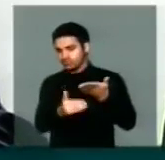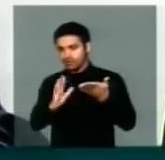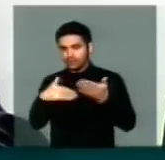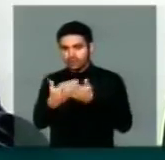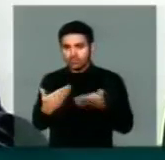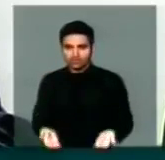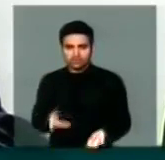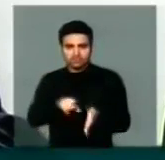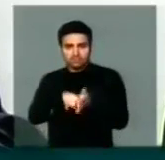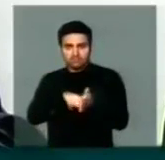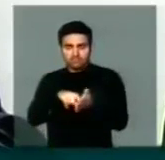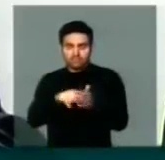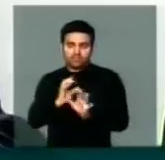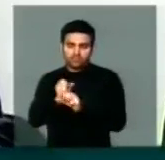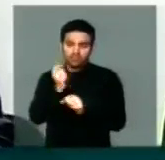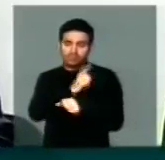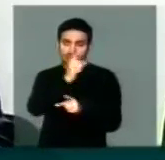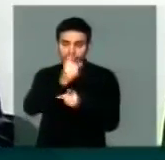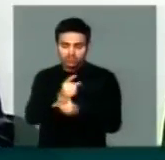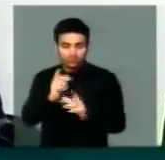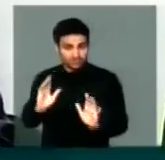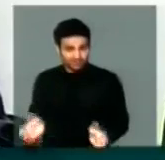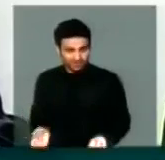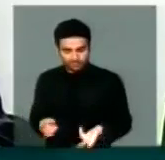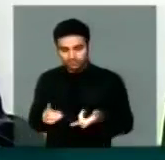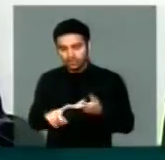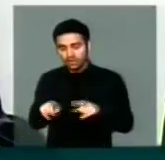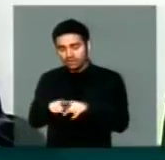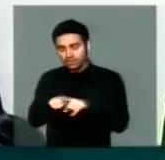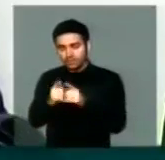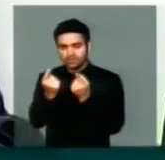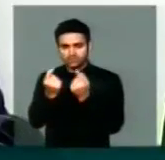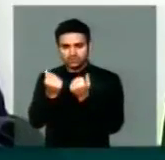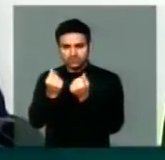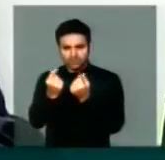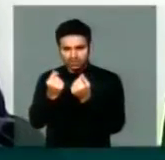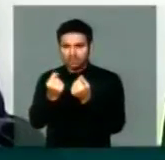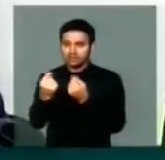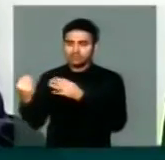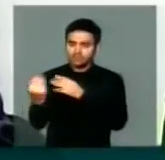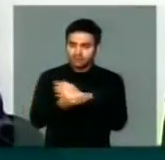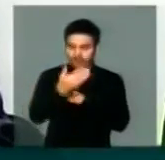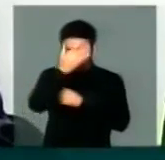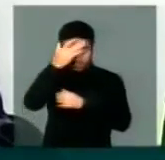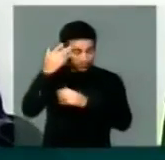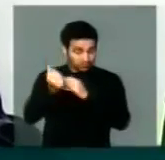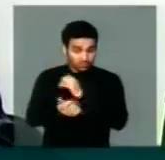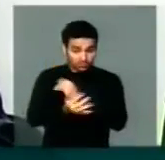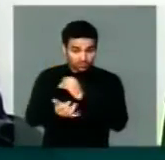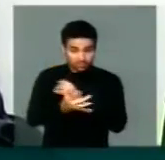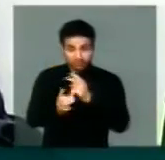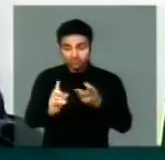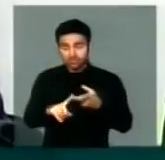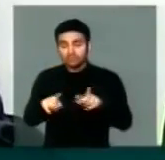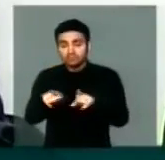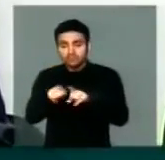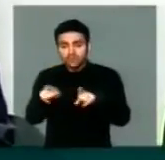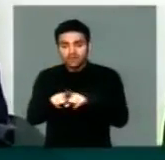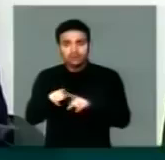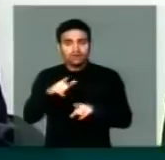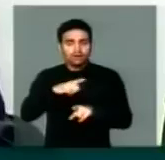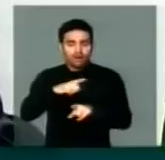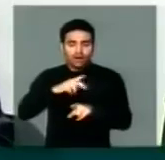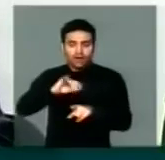momento. Assim, o processo sistêmico de distribuição de recursos ilícitos a agentes políticos, notadamente com utilização de